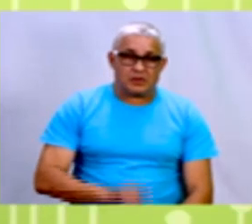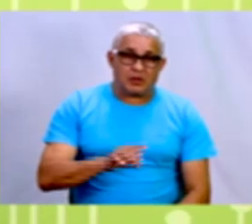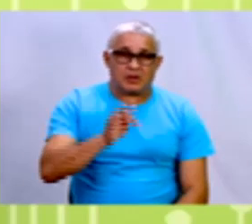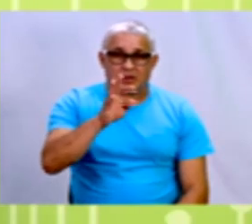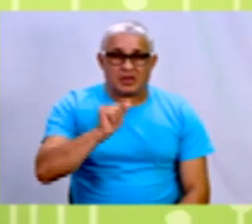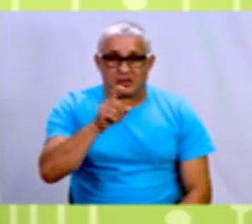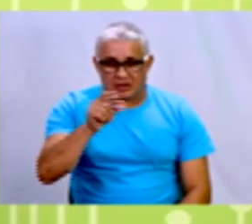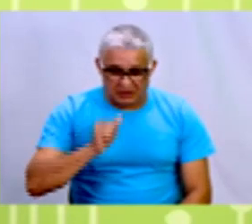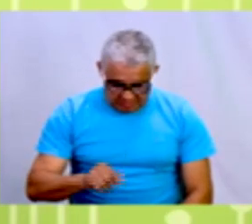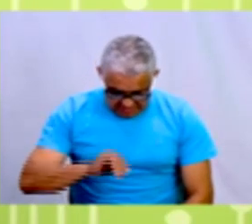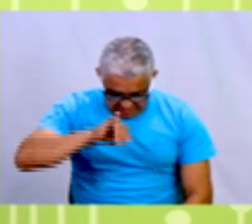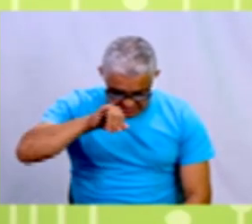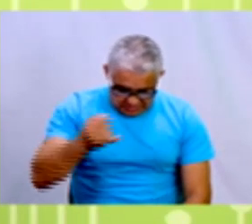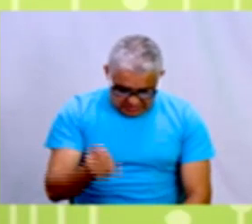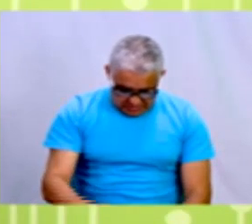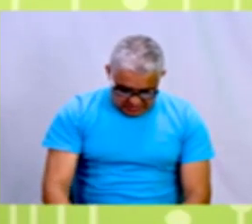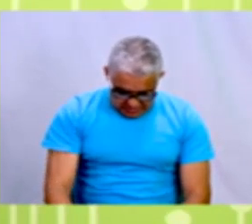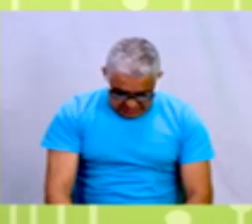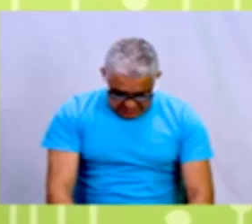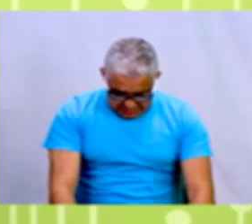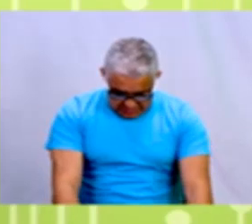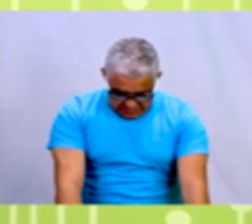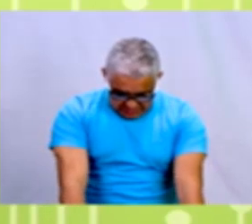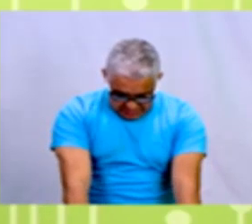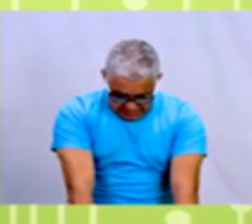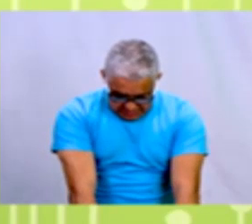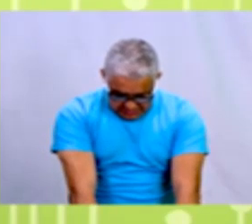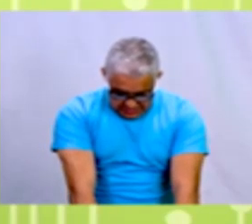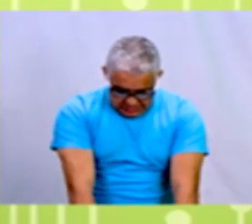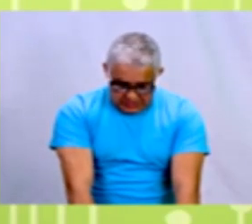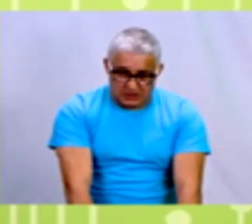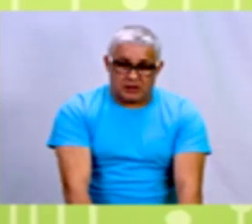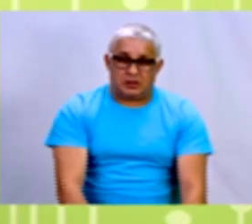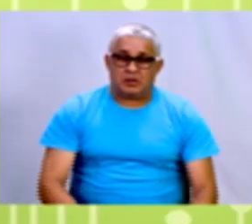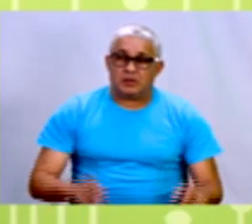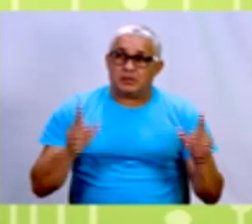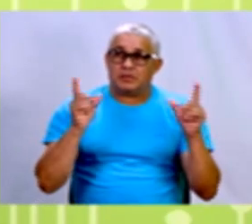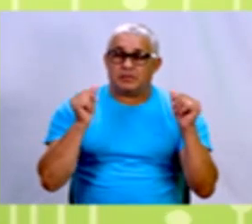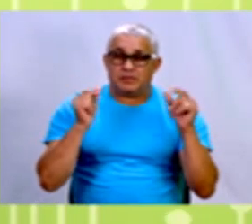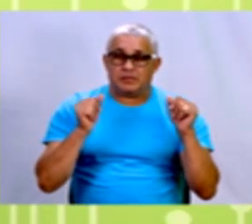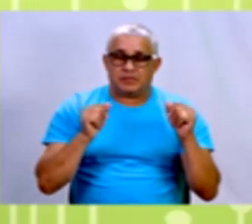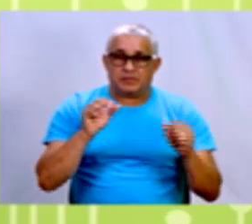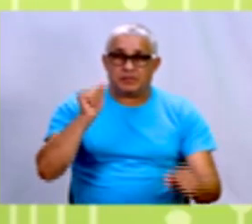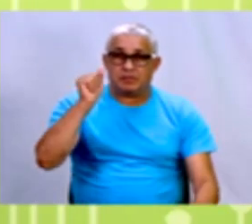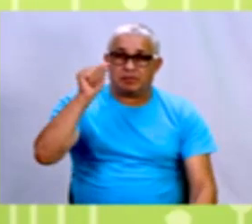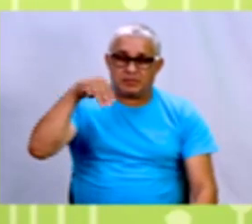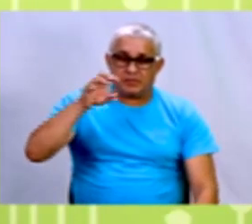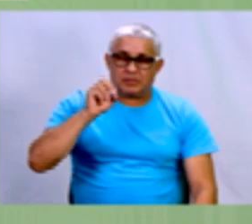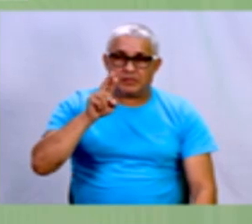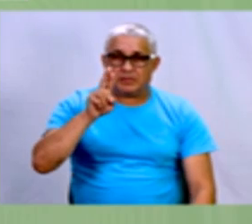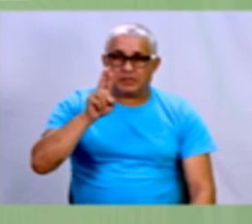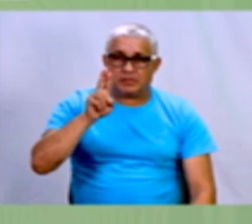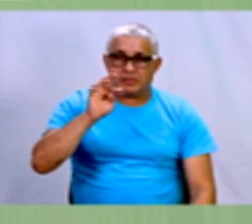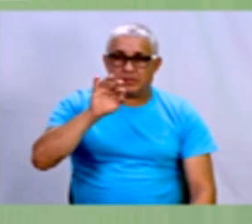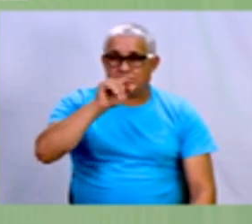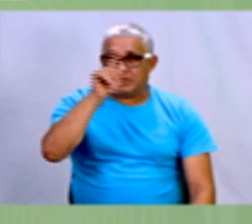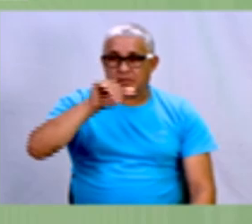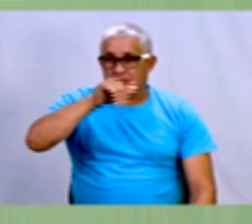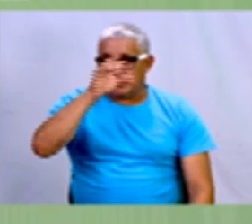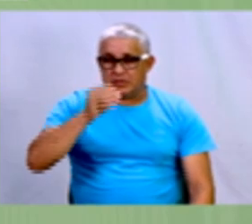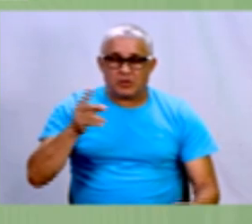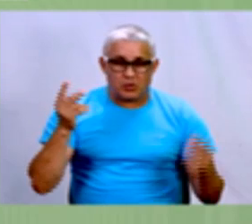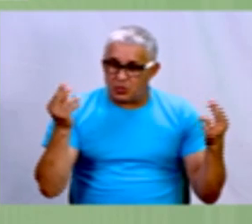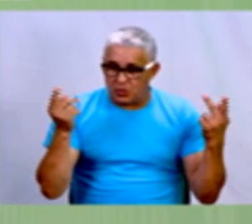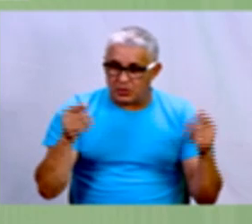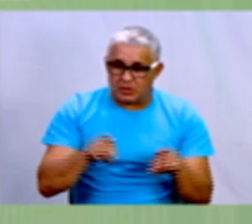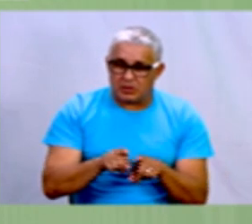Então, o que vai variar são os juros, tá? Mas o valor da amortização dos dois são iguais. Vocês estão vendo aqui que no sistema SAC a